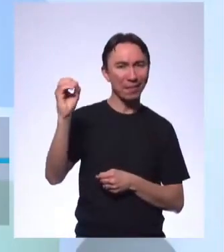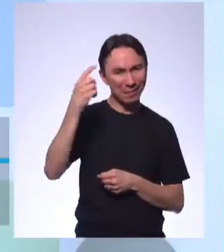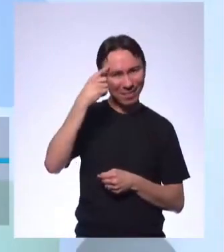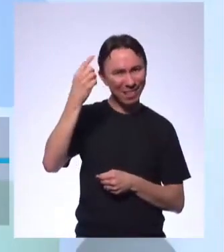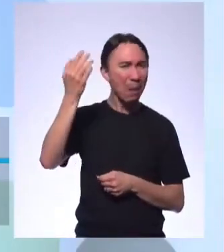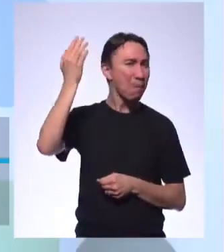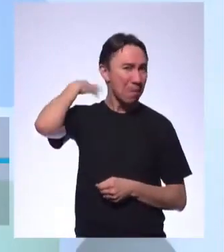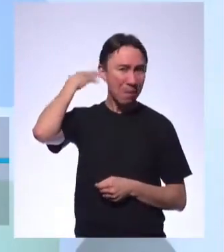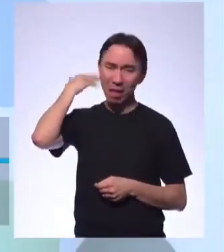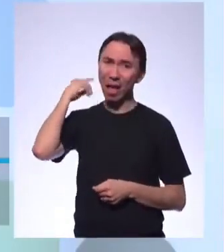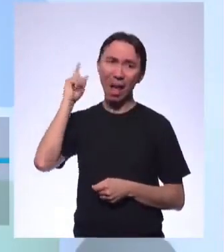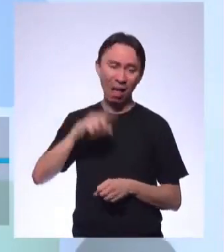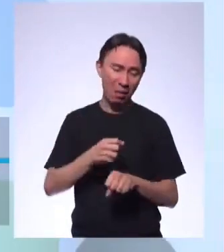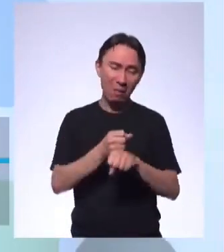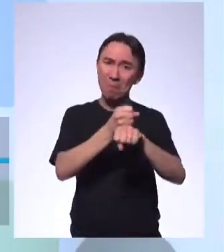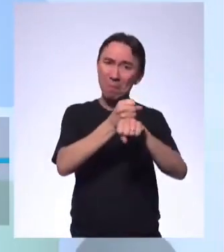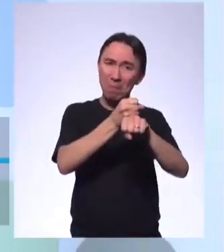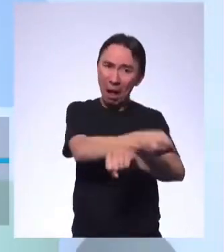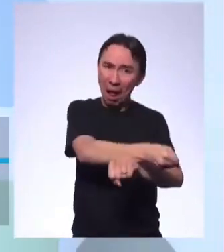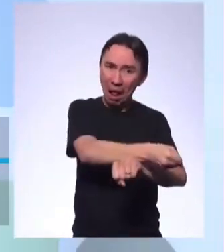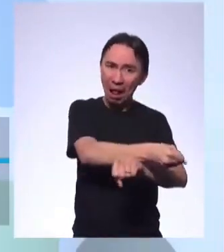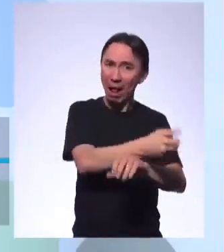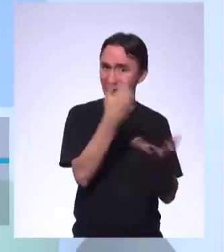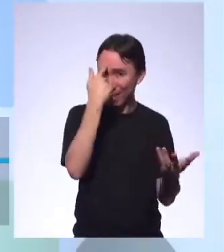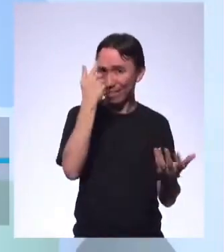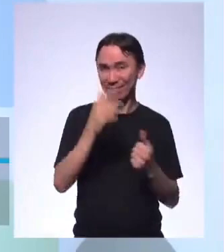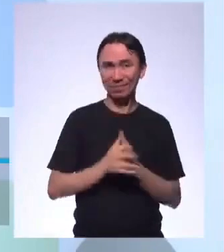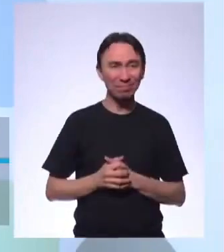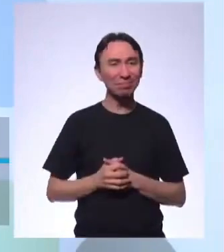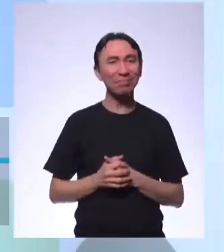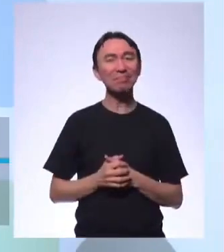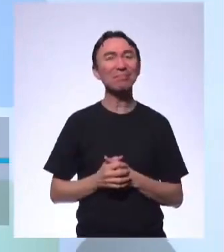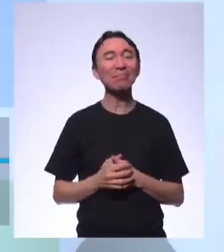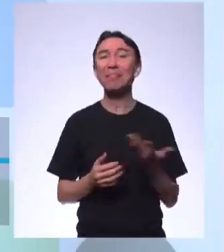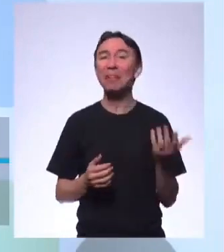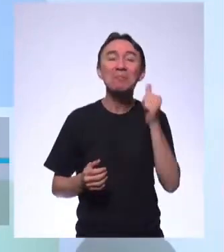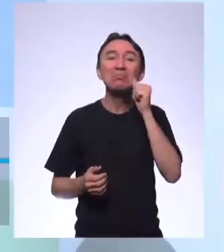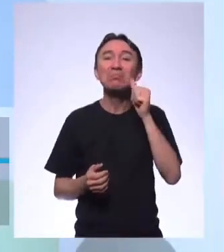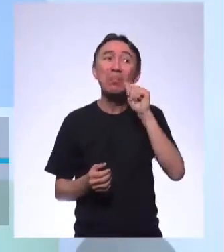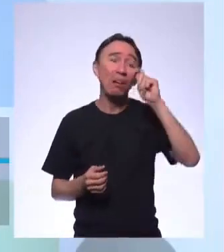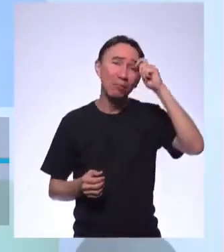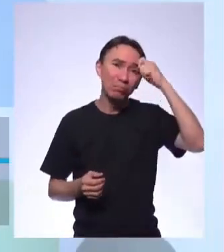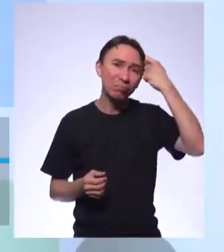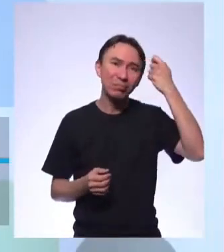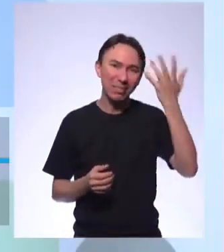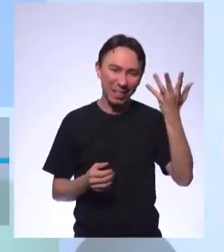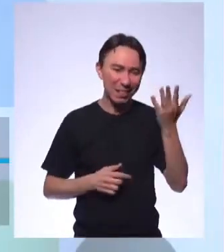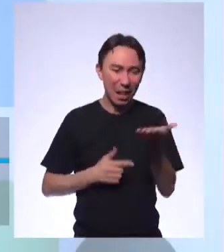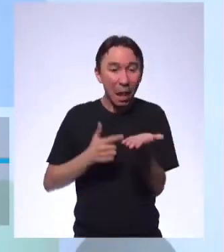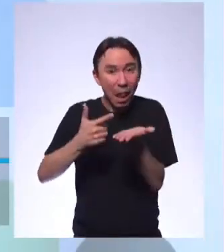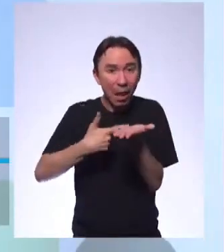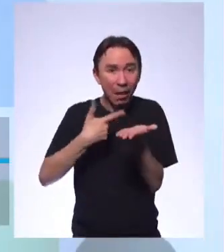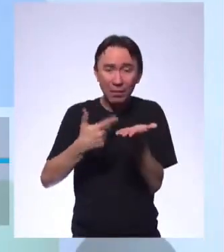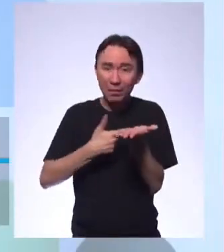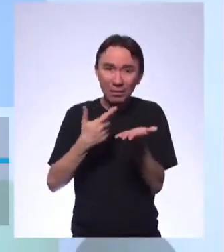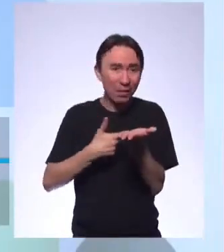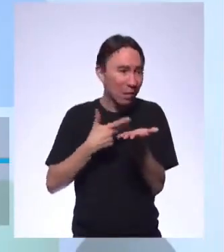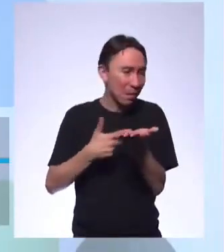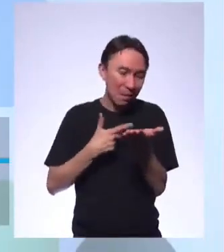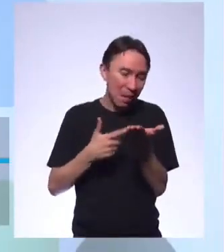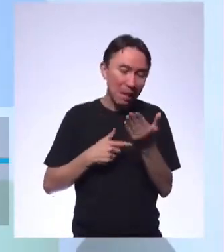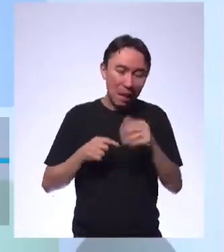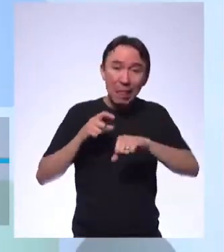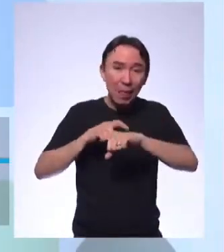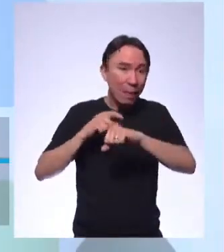da escravidão. Essa mulher estava sendo escravidada, certo? E nesse mesmo momento, na literatura, a gente já tem esse avanço. Então, a literatura estava à frente do seu